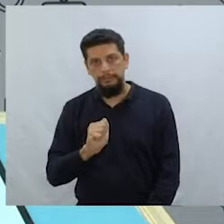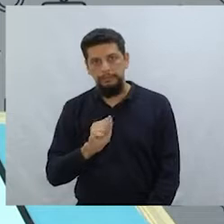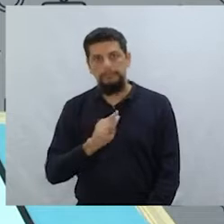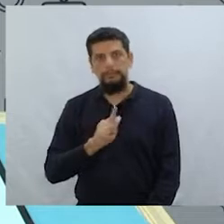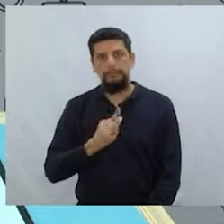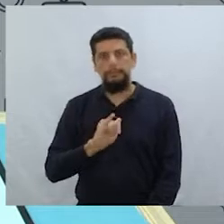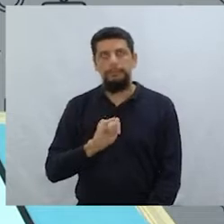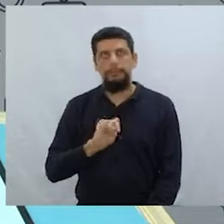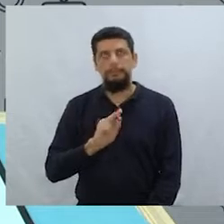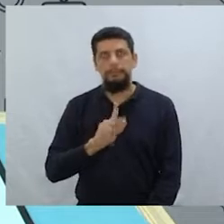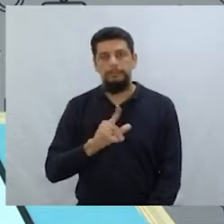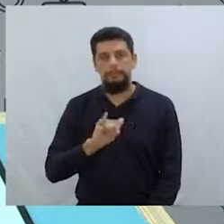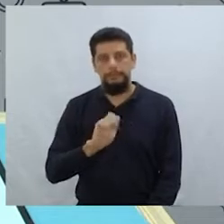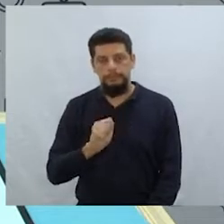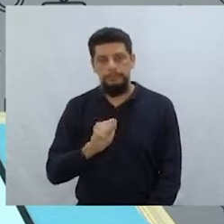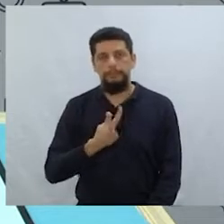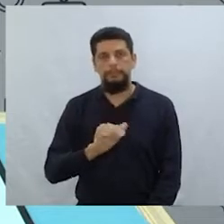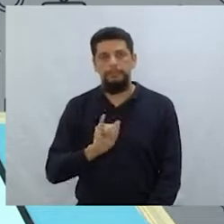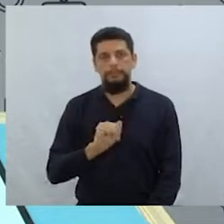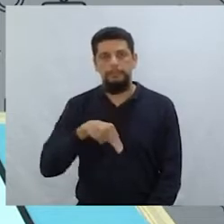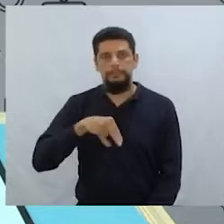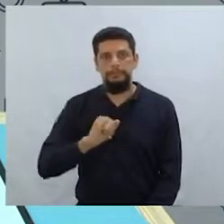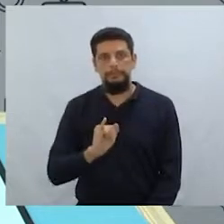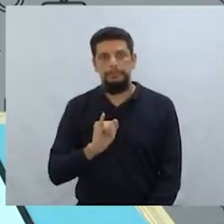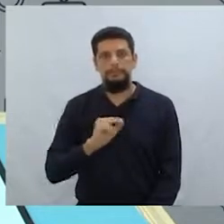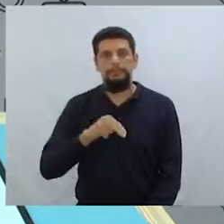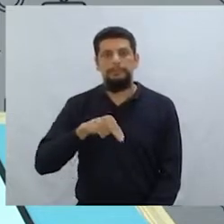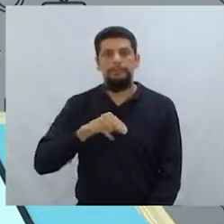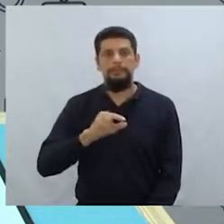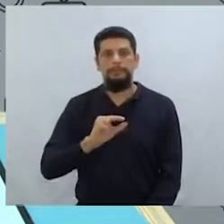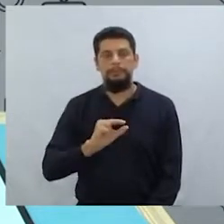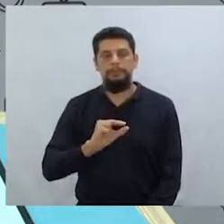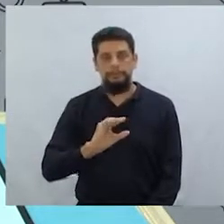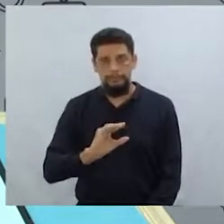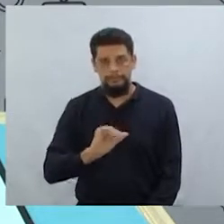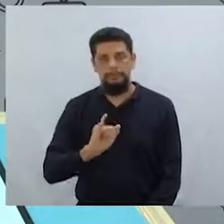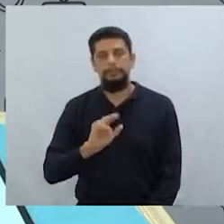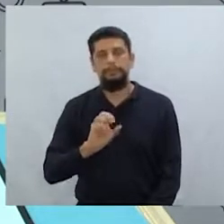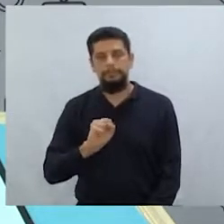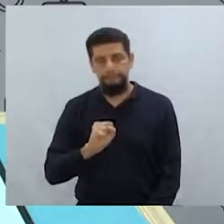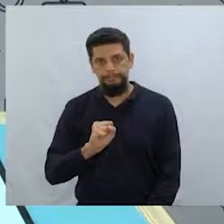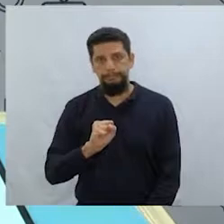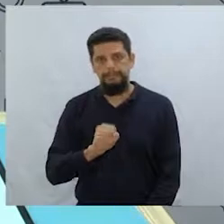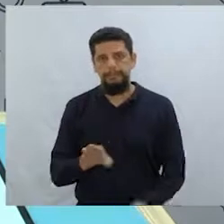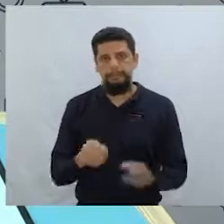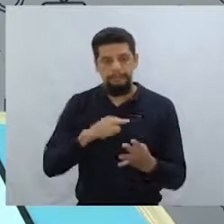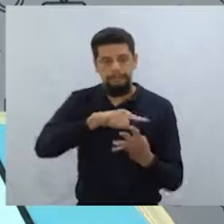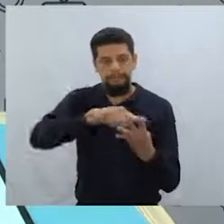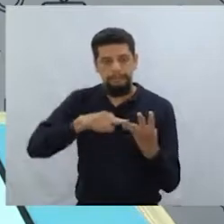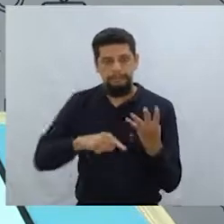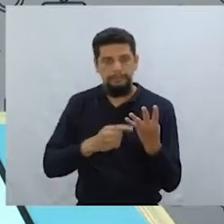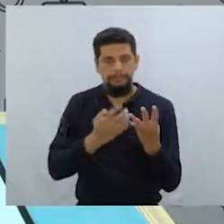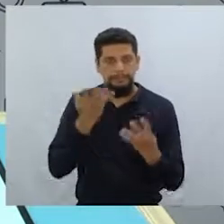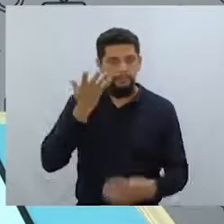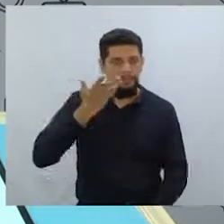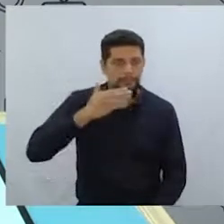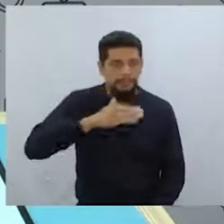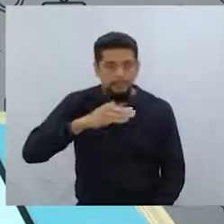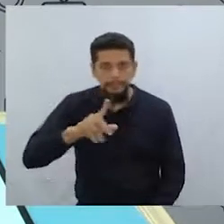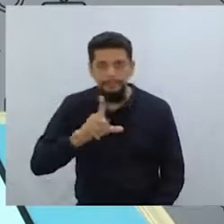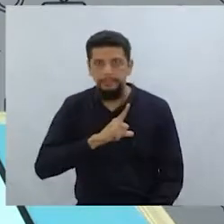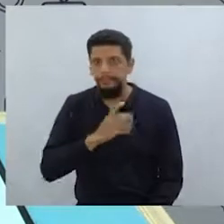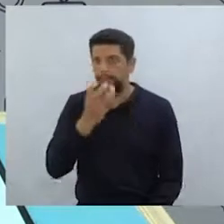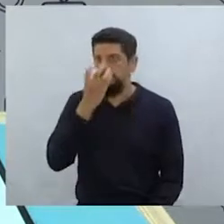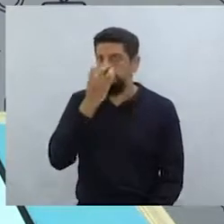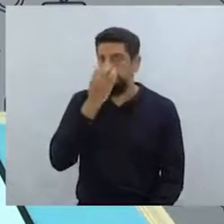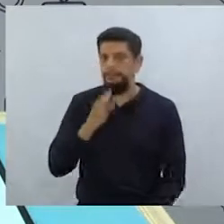a Sofia, a Júlia e o Vinícius. 4. Aí nós vimos que tinha um outro animalzinho